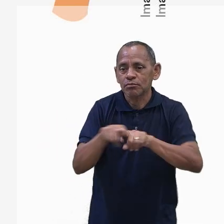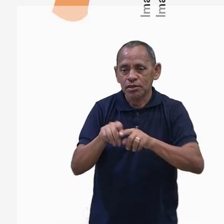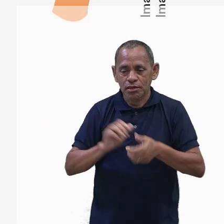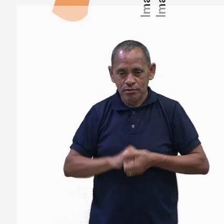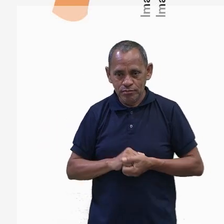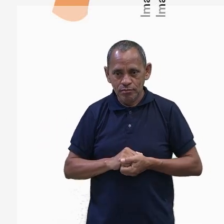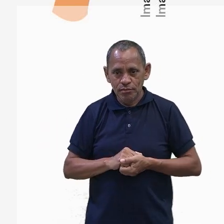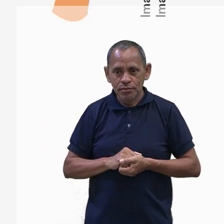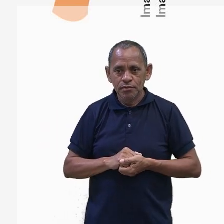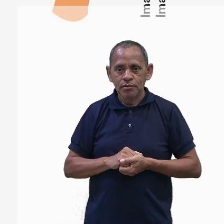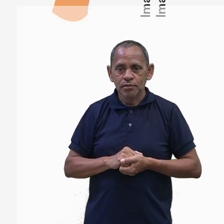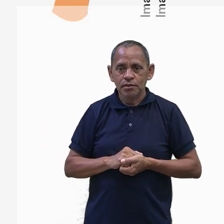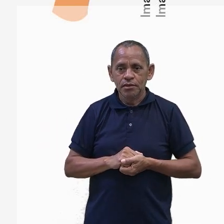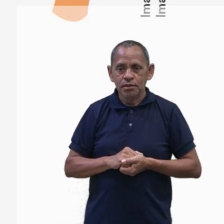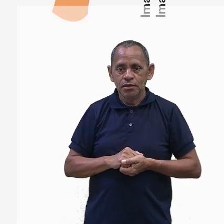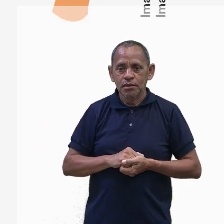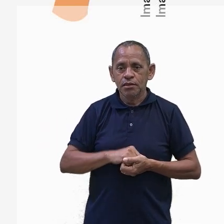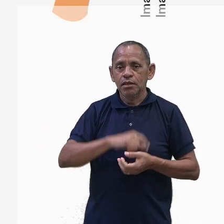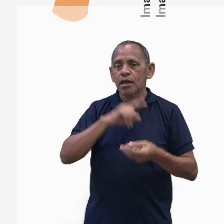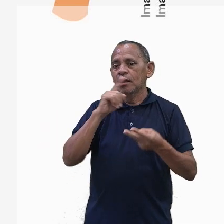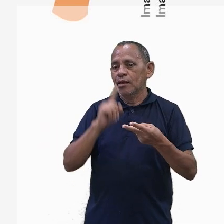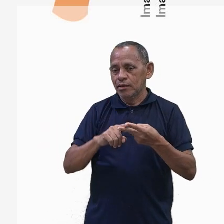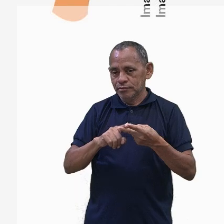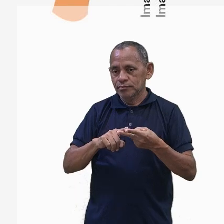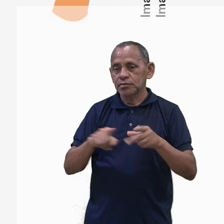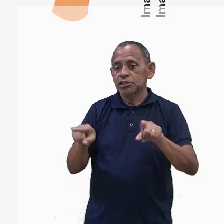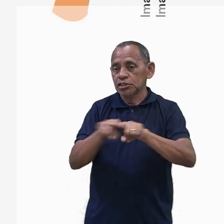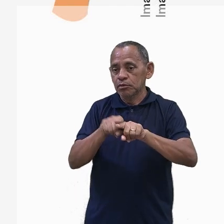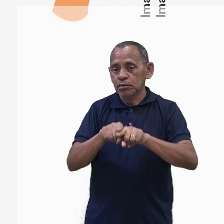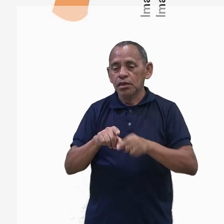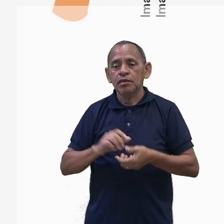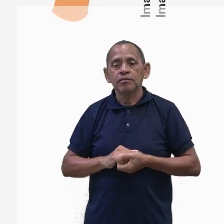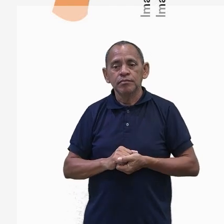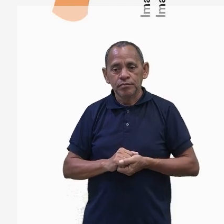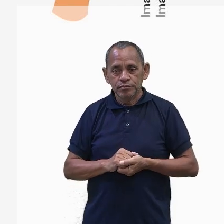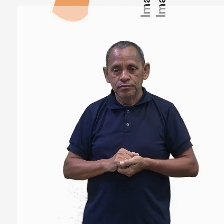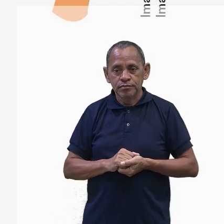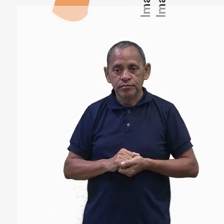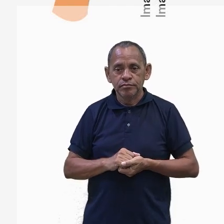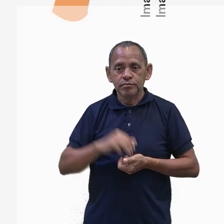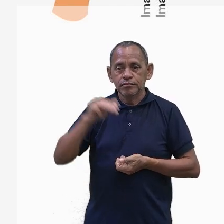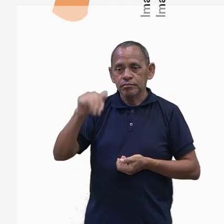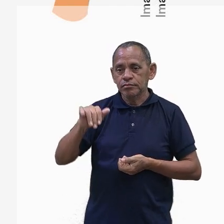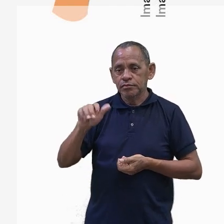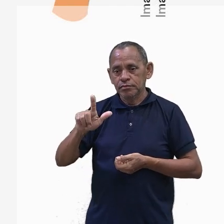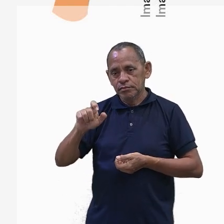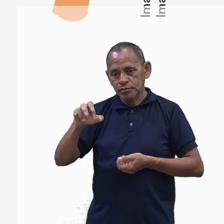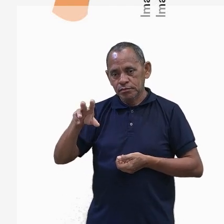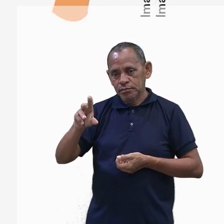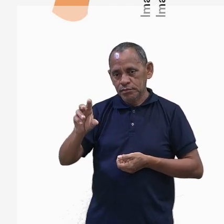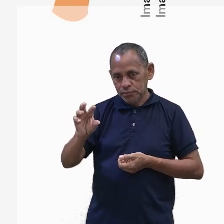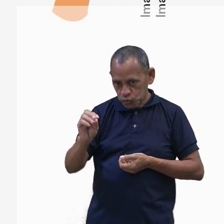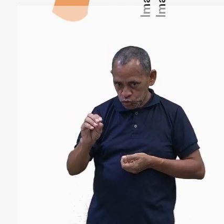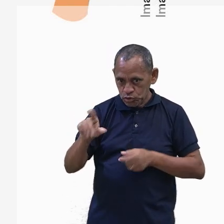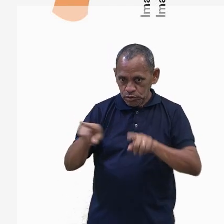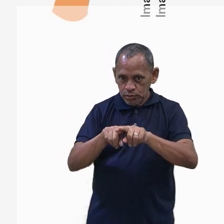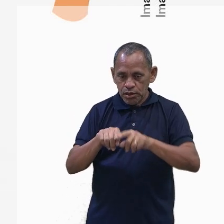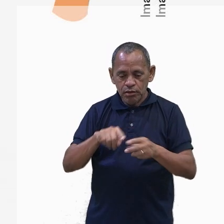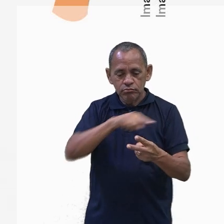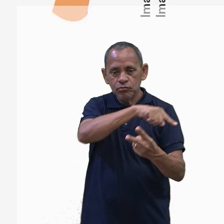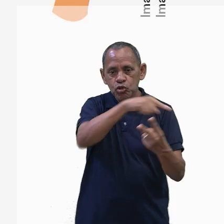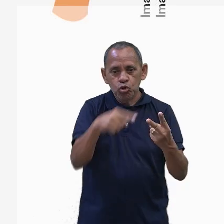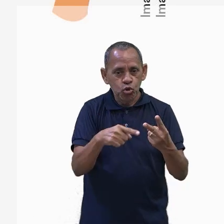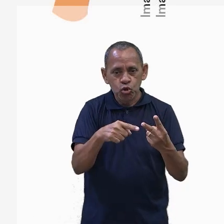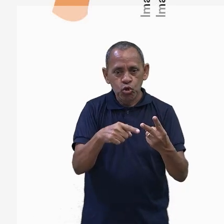áperon. Anaxímenes, que também é de Mileto, ele disse, então pronto, nem Tales nem Anaxímandro